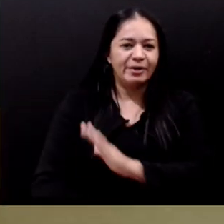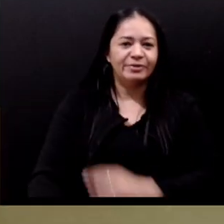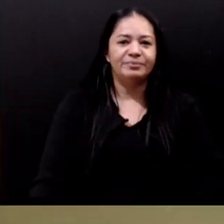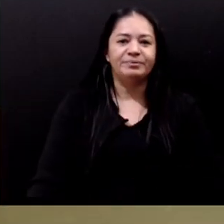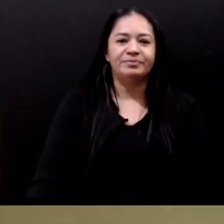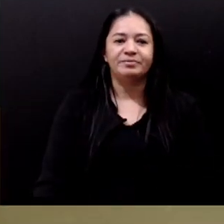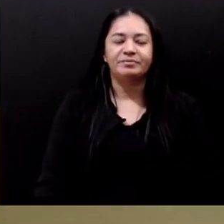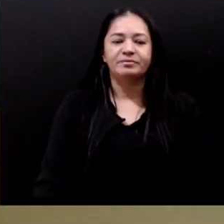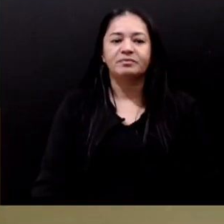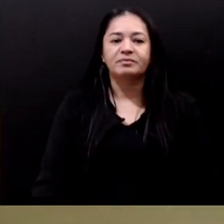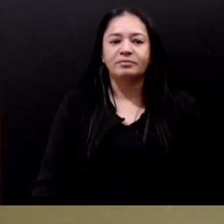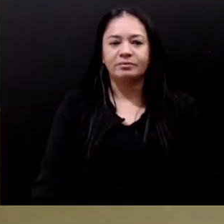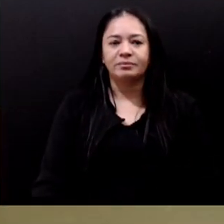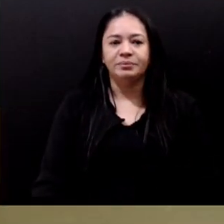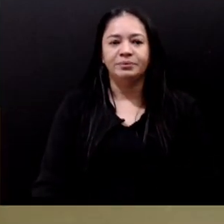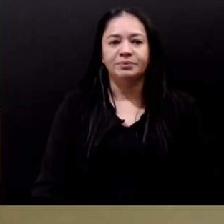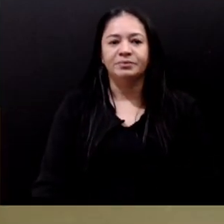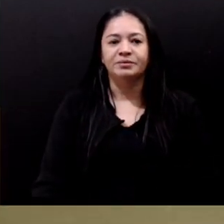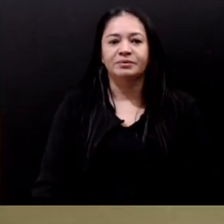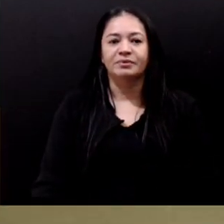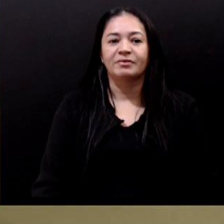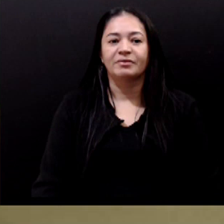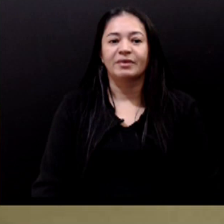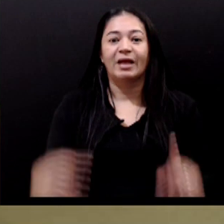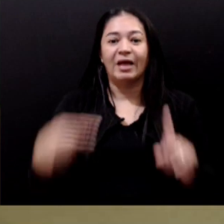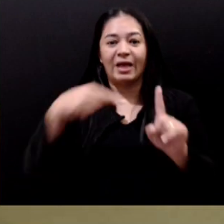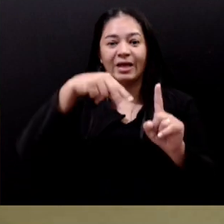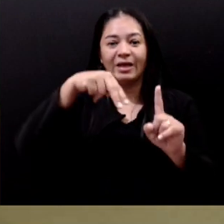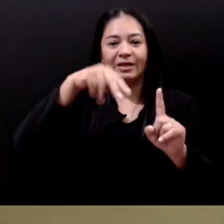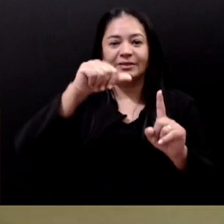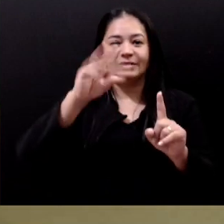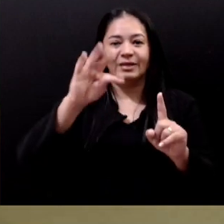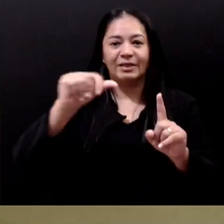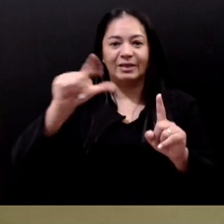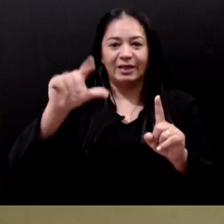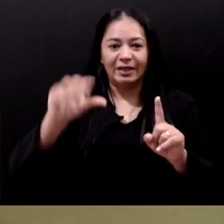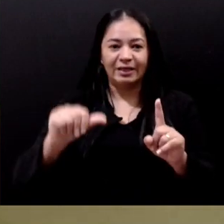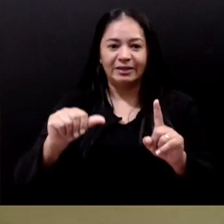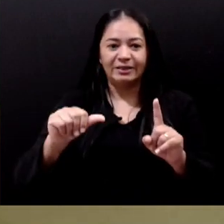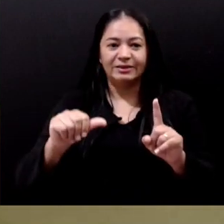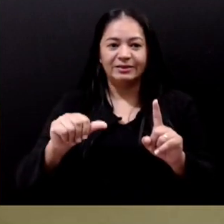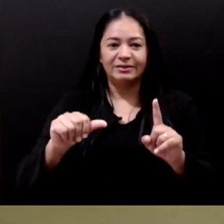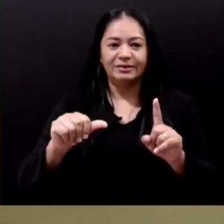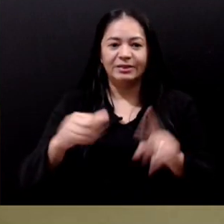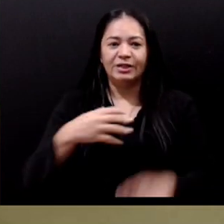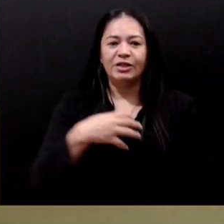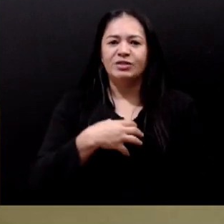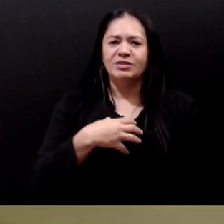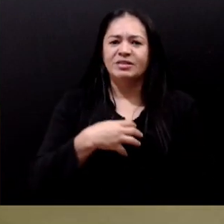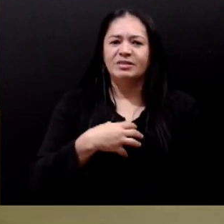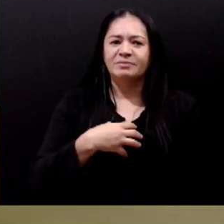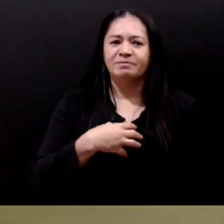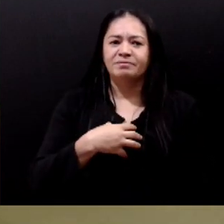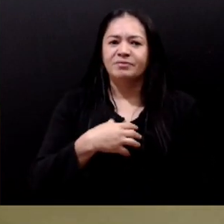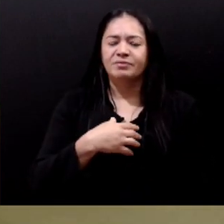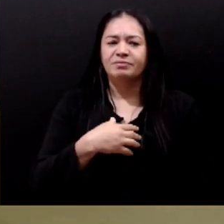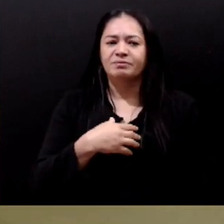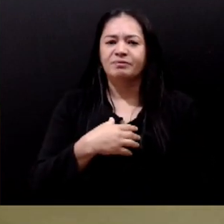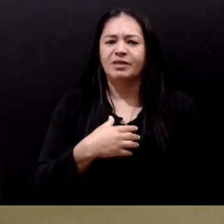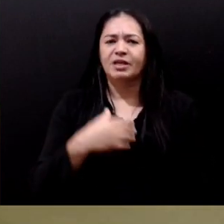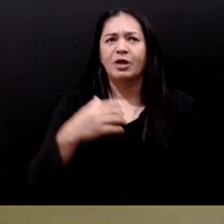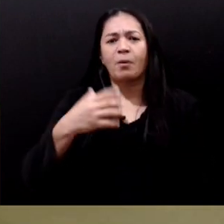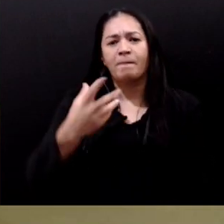Natália do Jardim Santana. Sempre que saio da dieta, sinto que falei como pessoa. Como identificar quando a busca